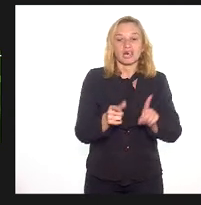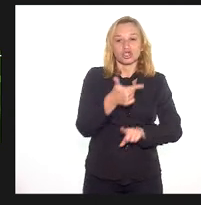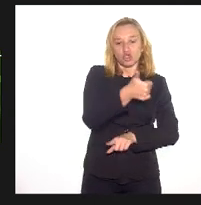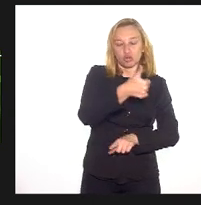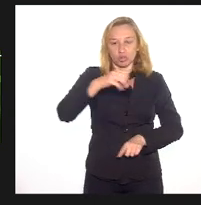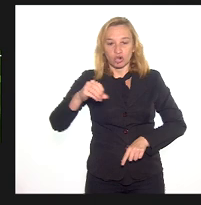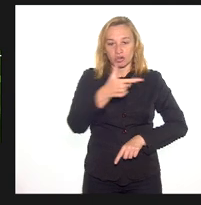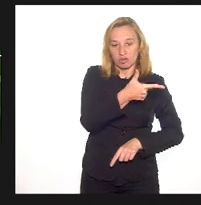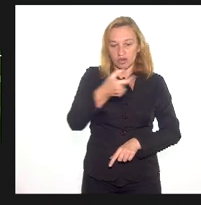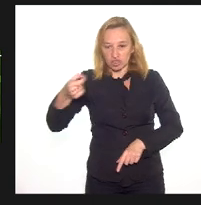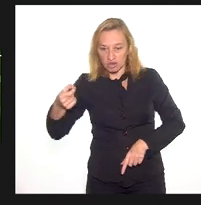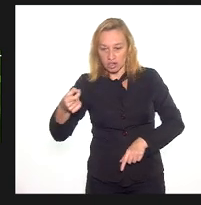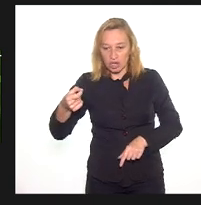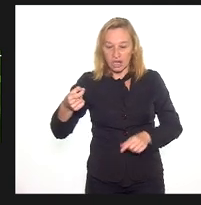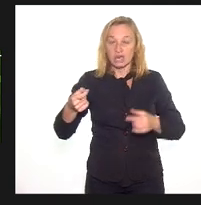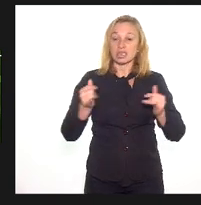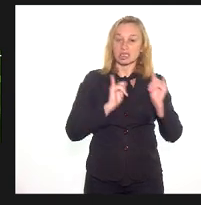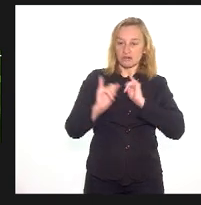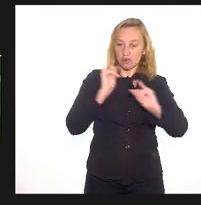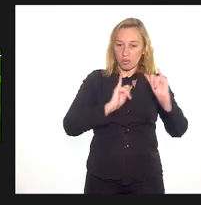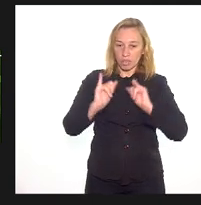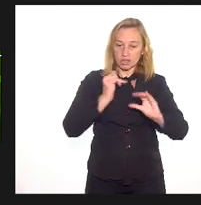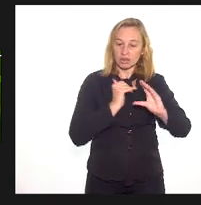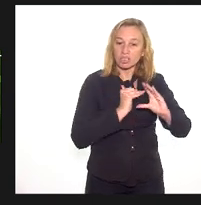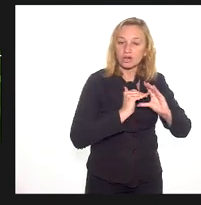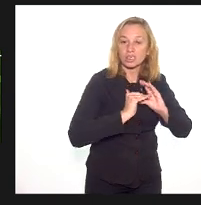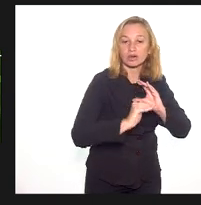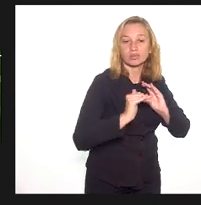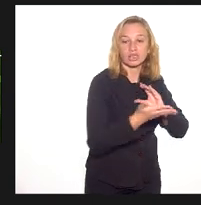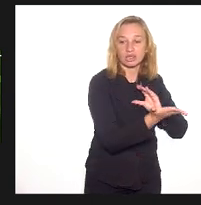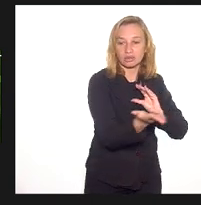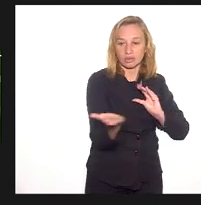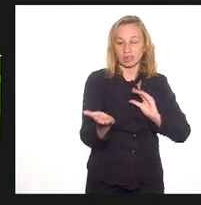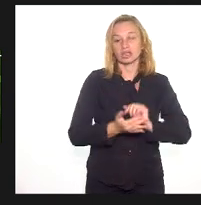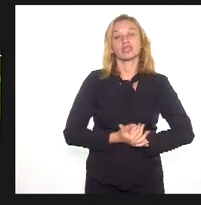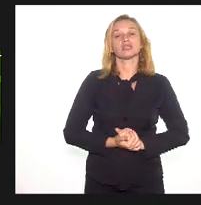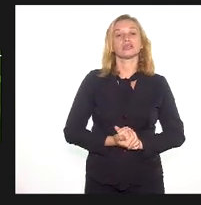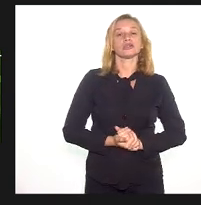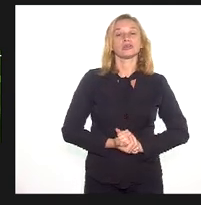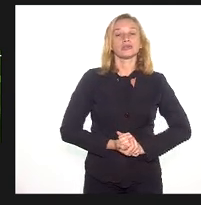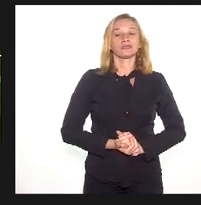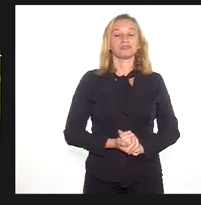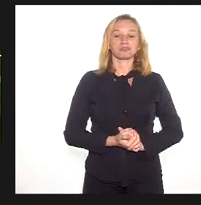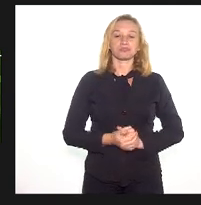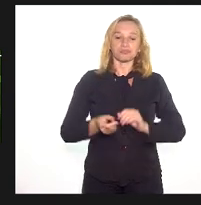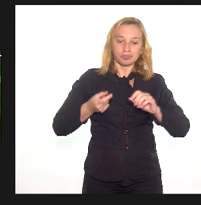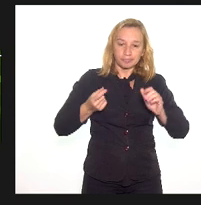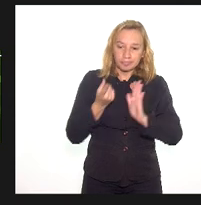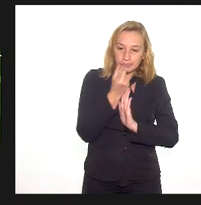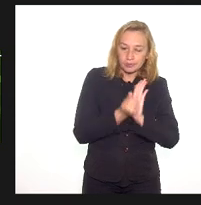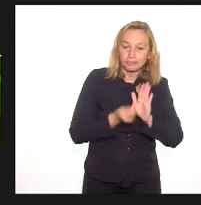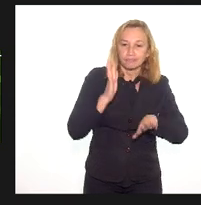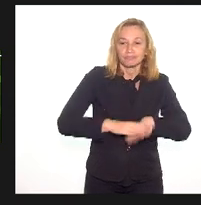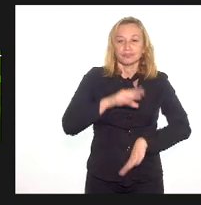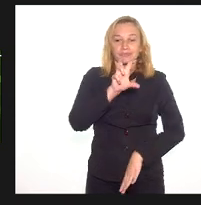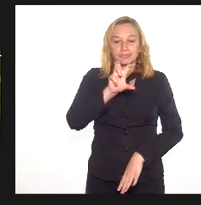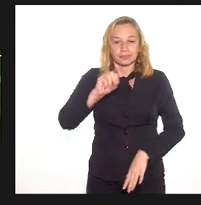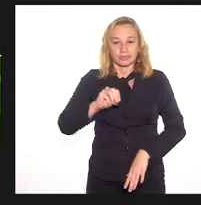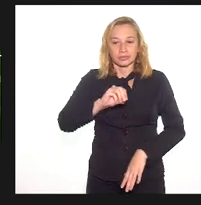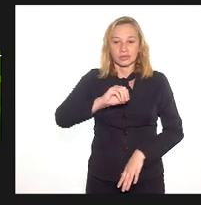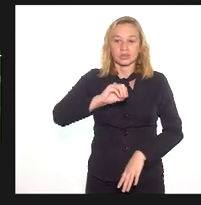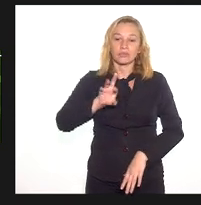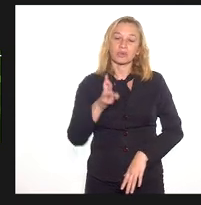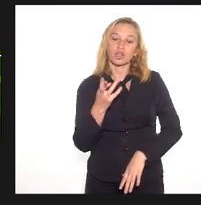a 2020, essas informações serão encaminhadas aos senhores e senhoras, nós investimos mais de 50 bilhões